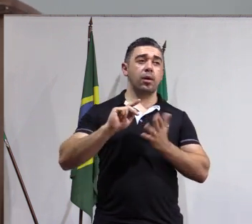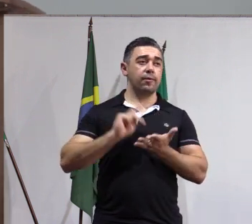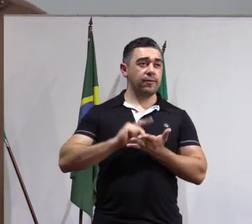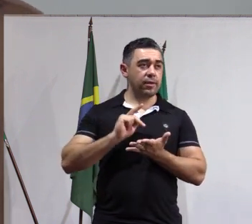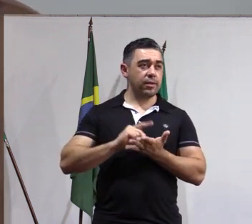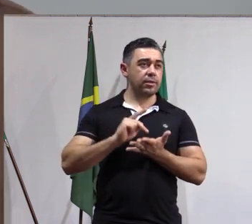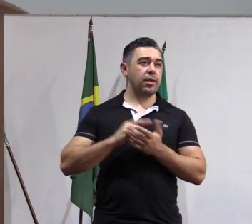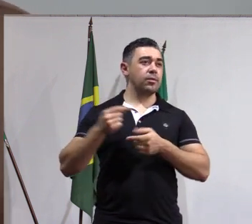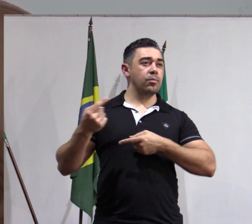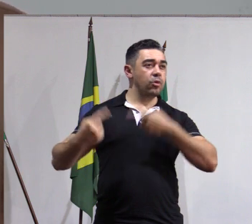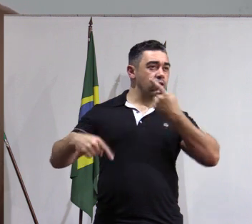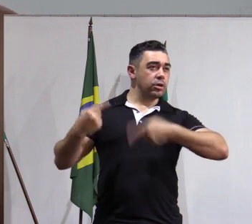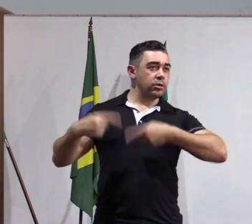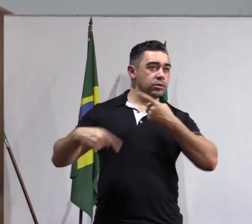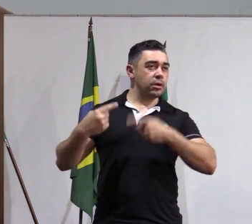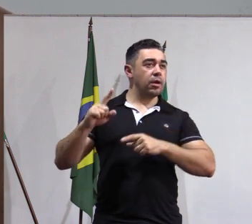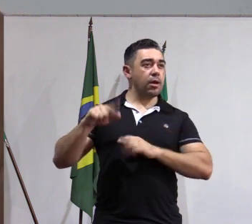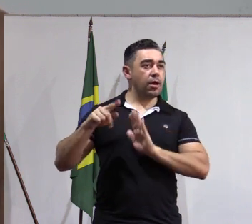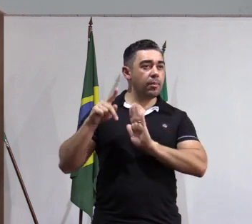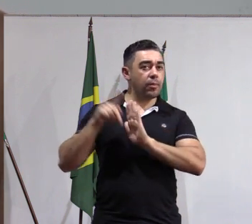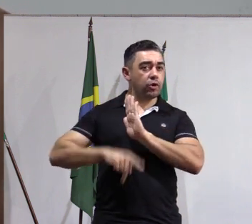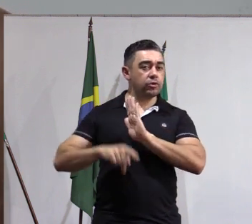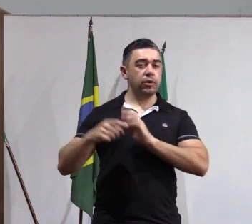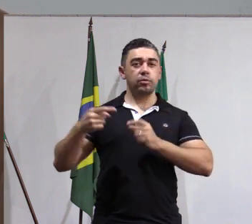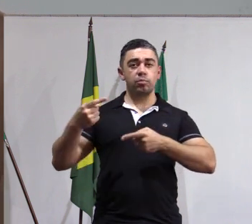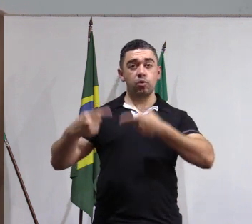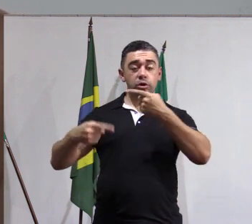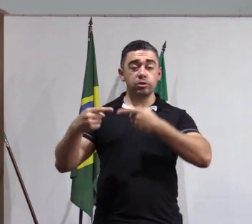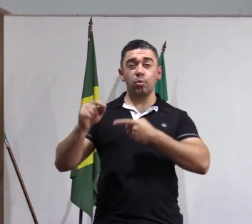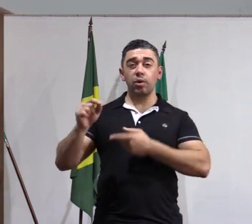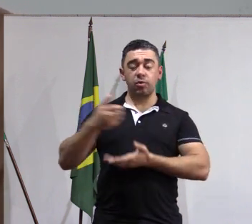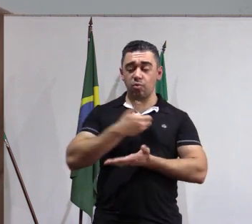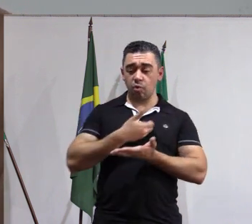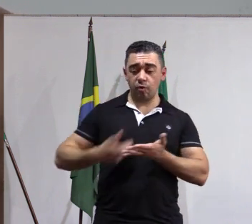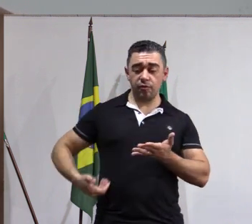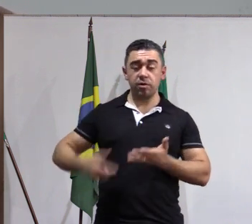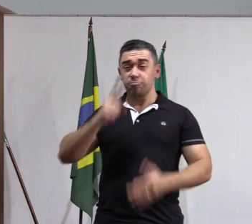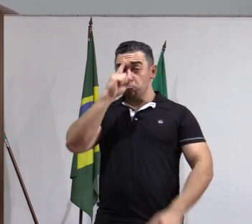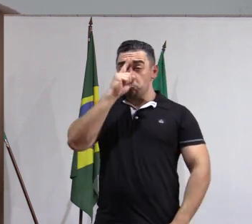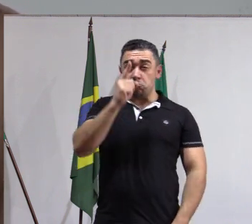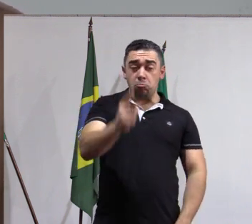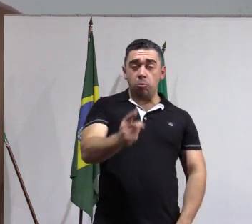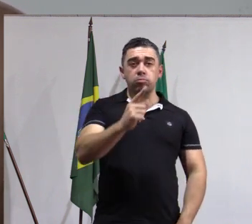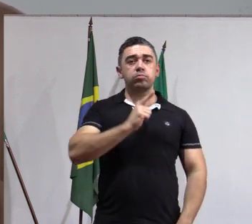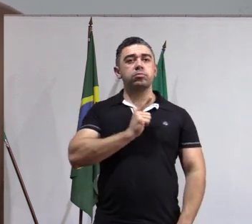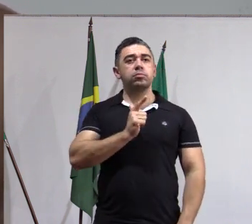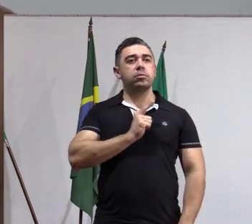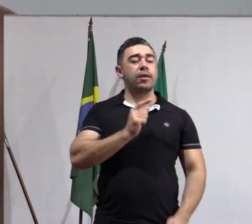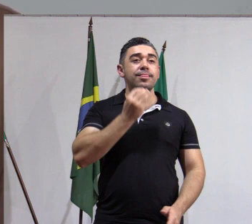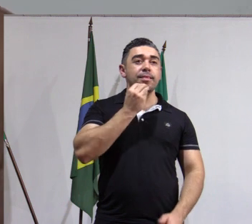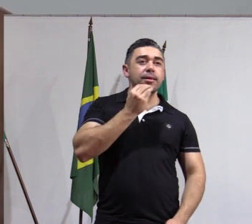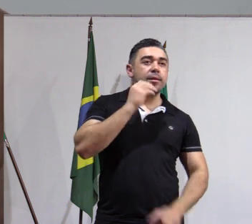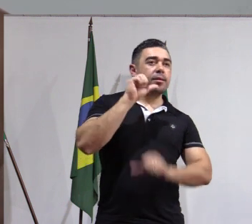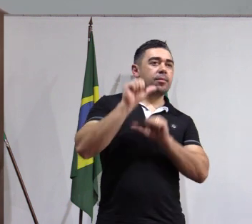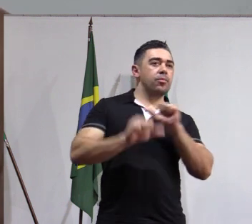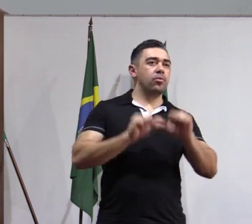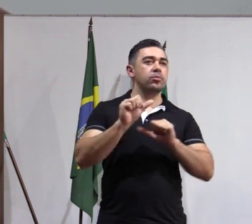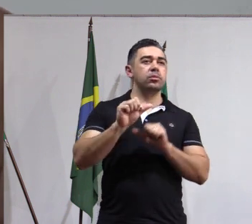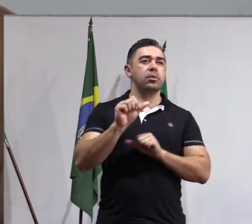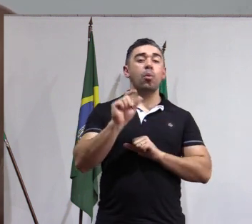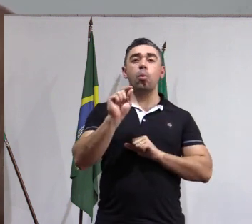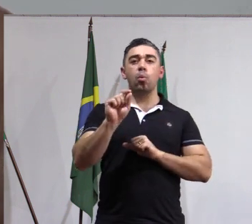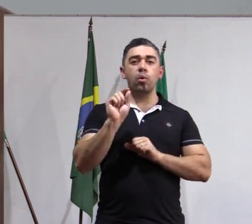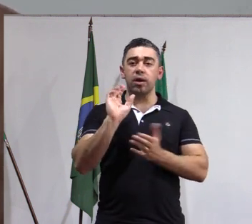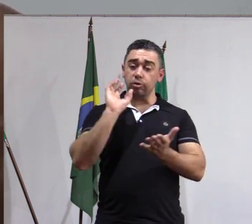verdade política, é o projeto político de um governo autoritário tentando mudar uma das